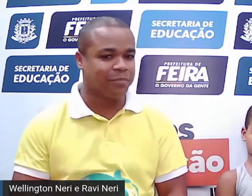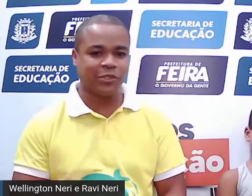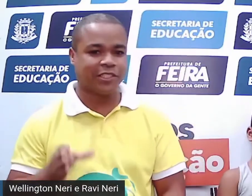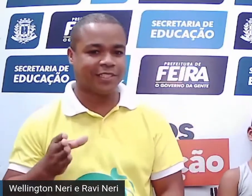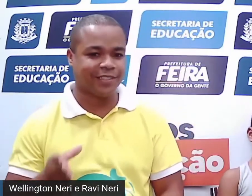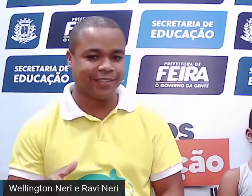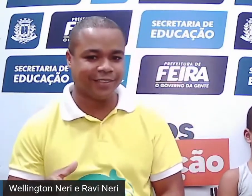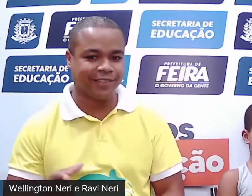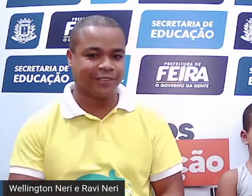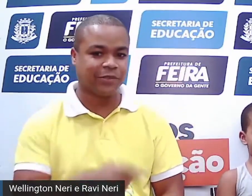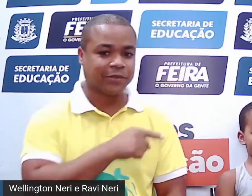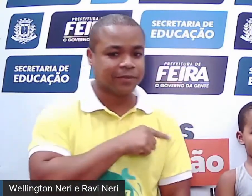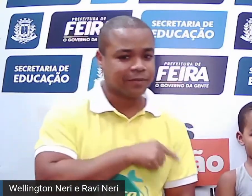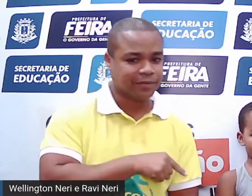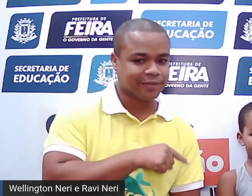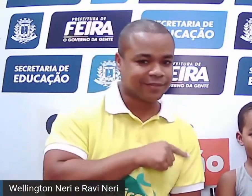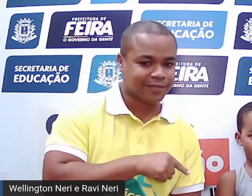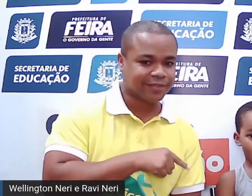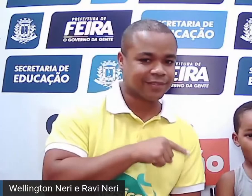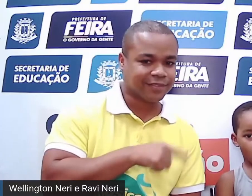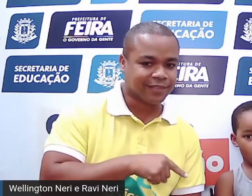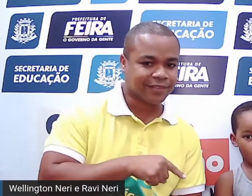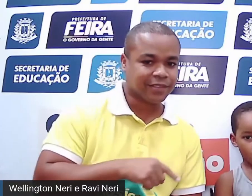Canta bonitinho.